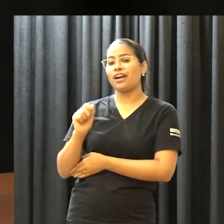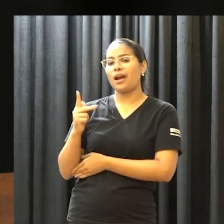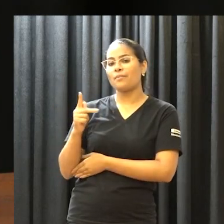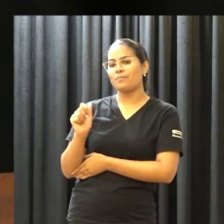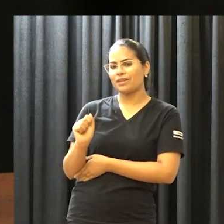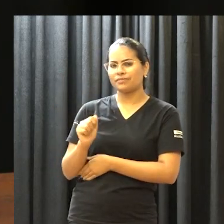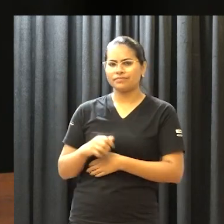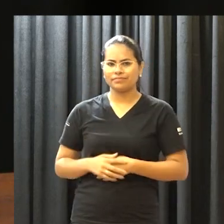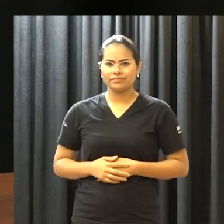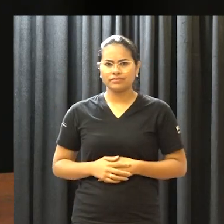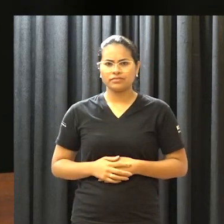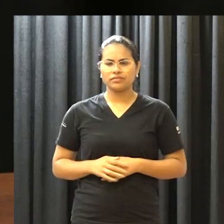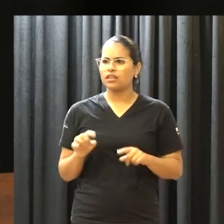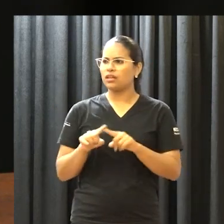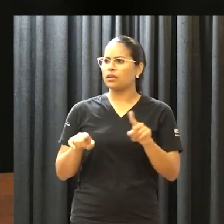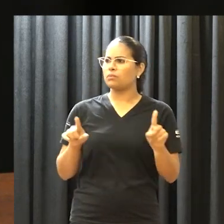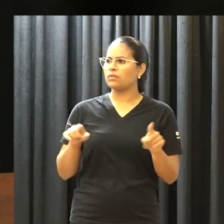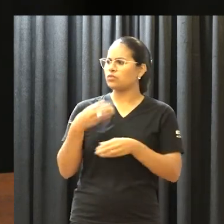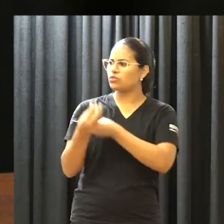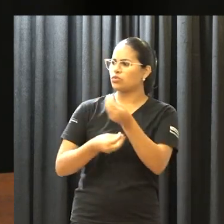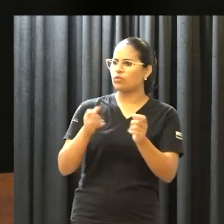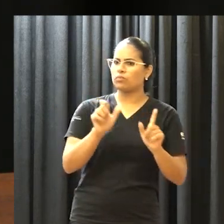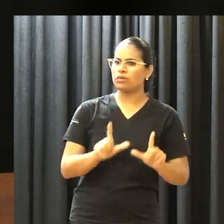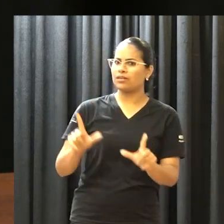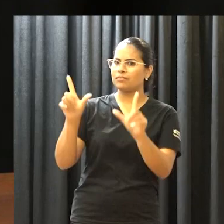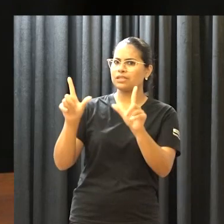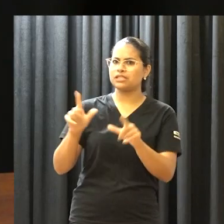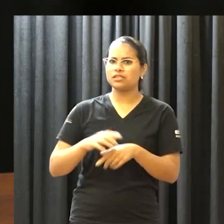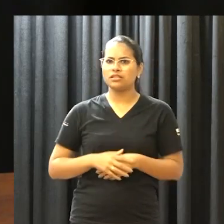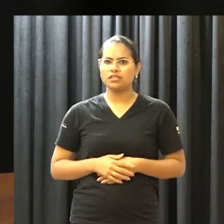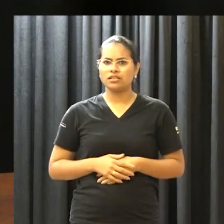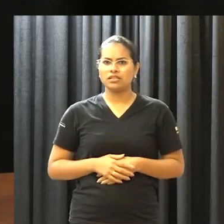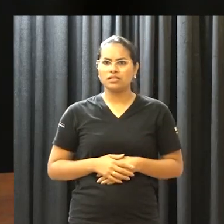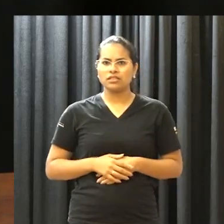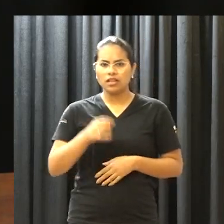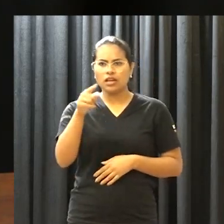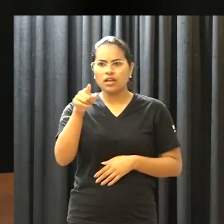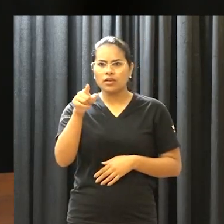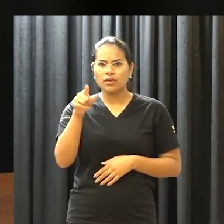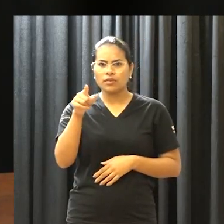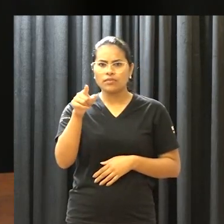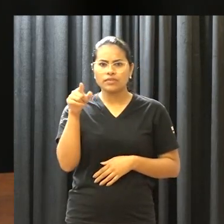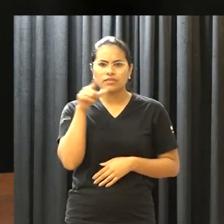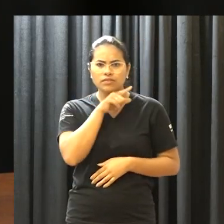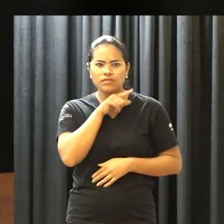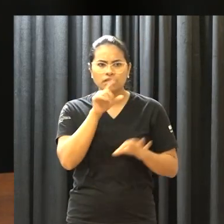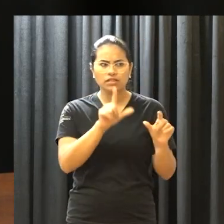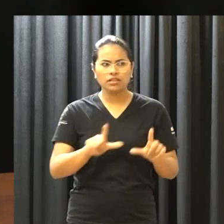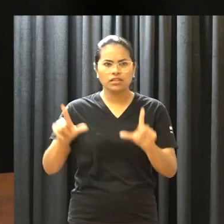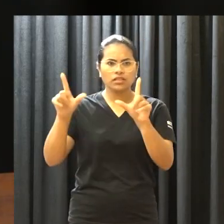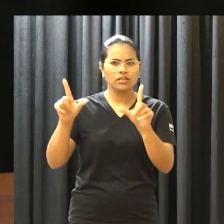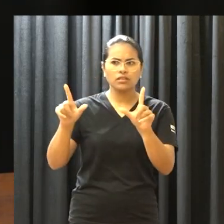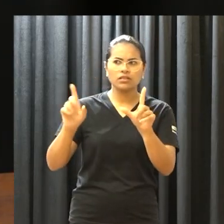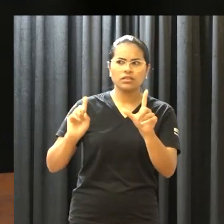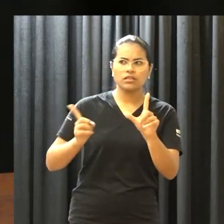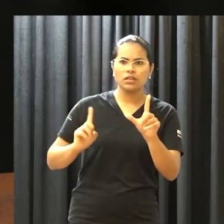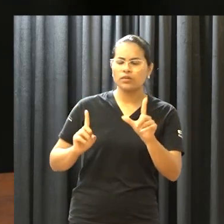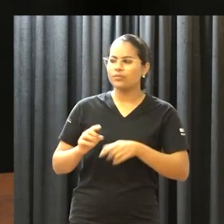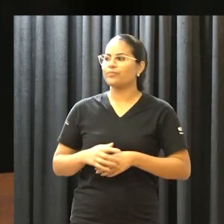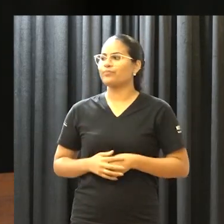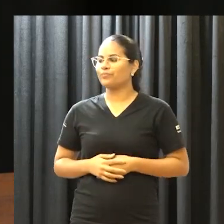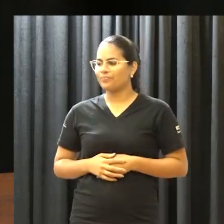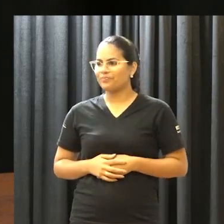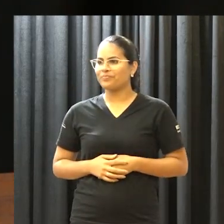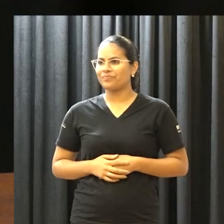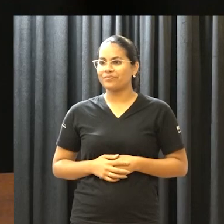E como é que passa esse negócio? Está passando, gente? Agora passou. Então, não foi publicado